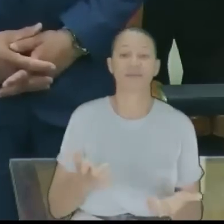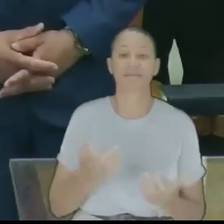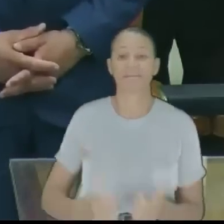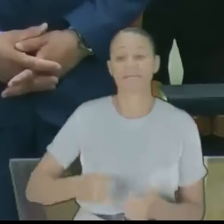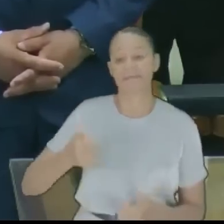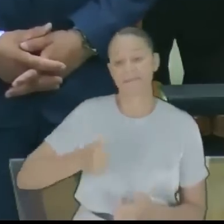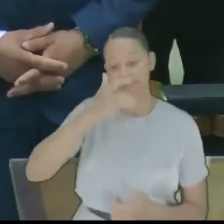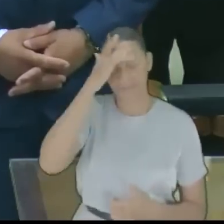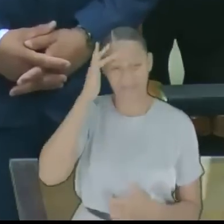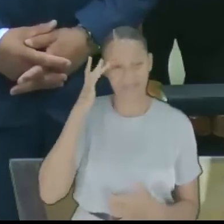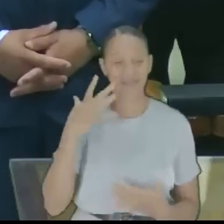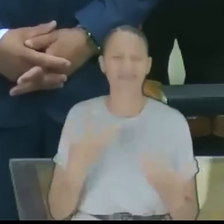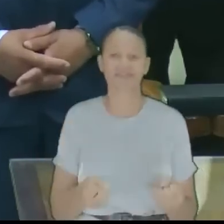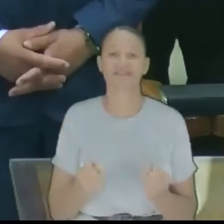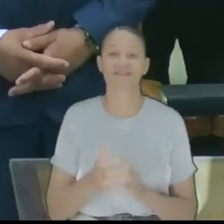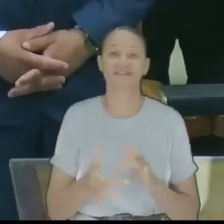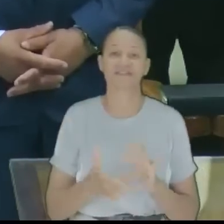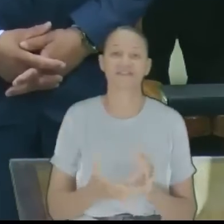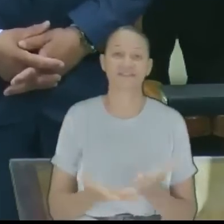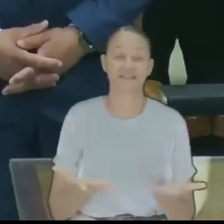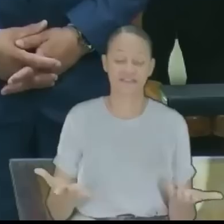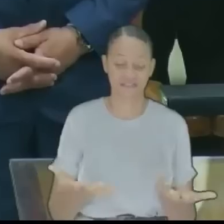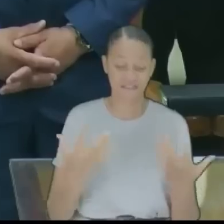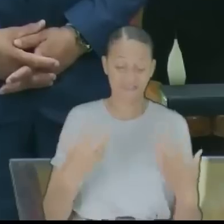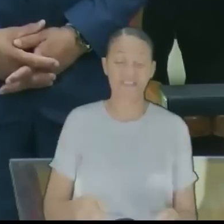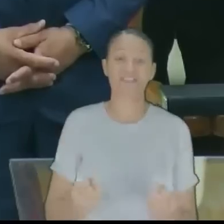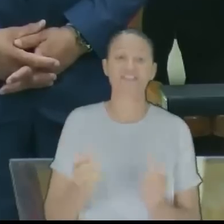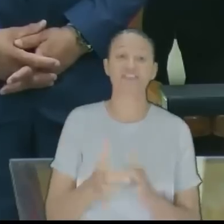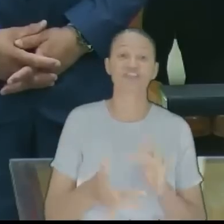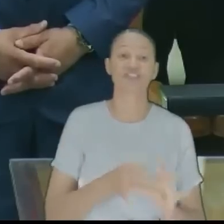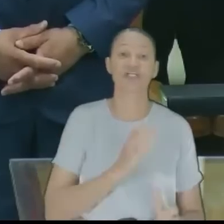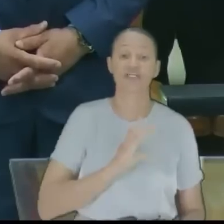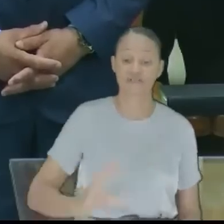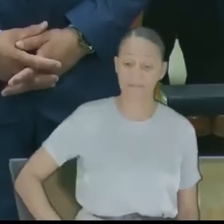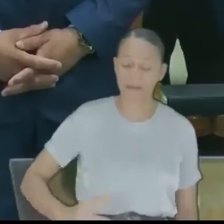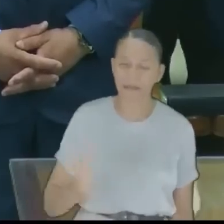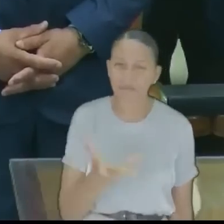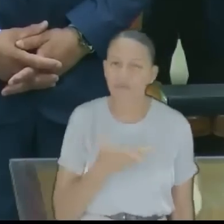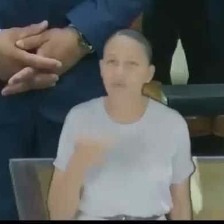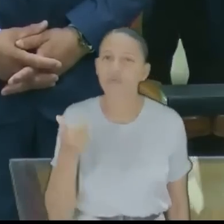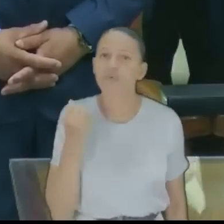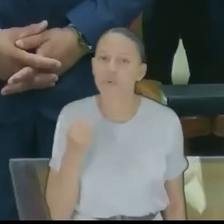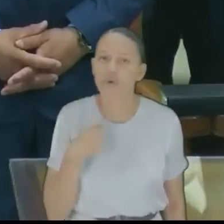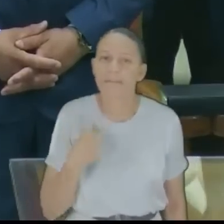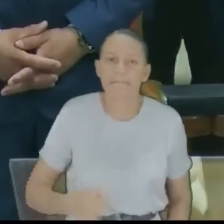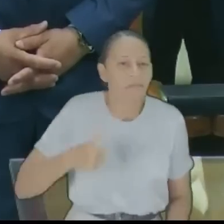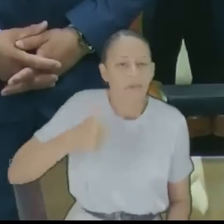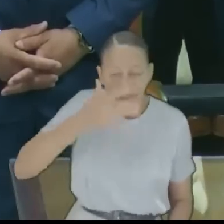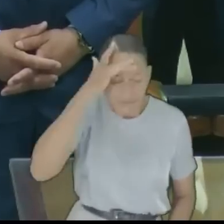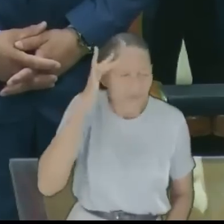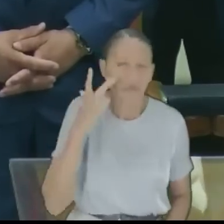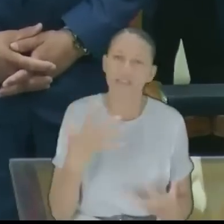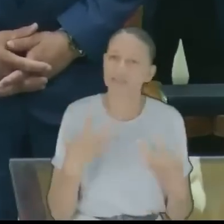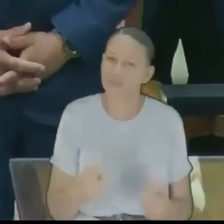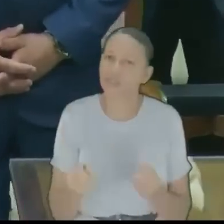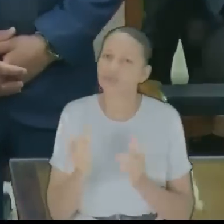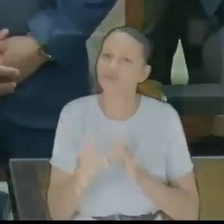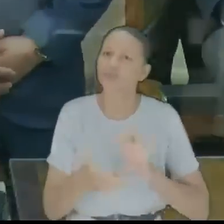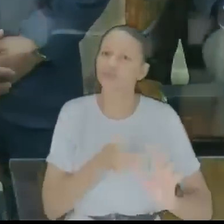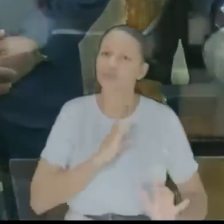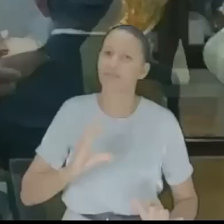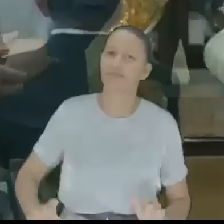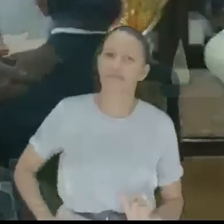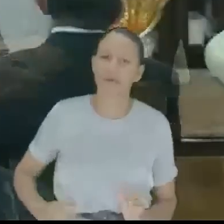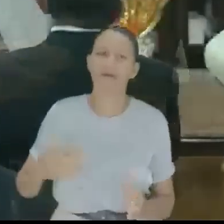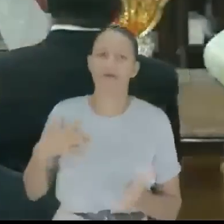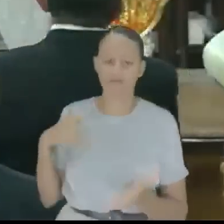primeira pessoa que quer aceitar este Cristo maravilhoso. Onde está a primeira pessoa que quer aceitar esse